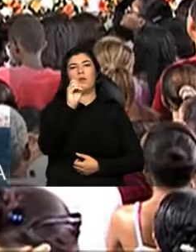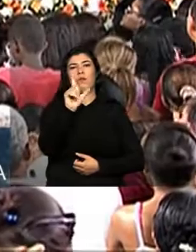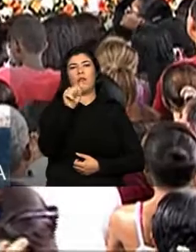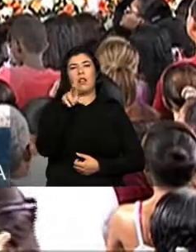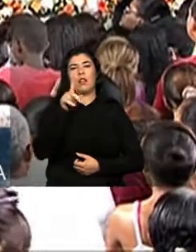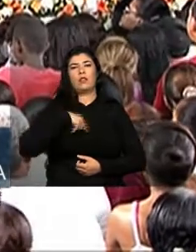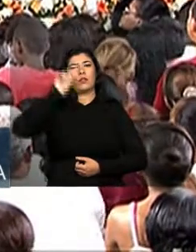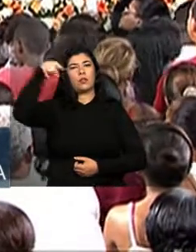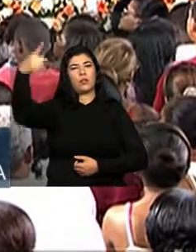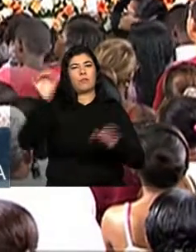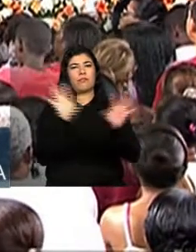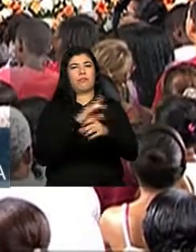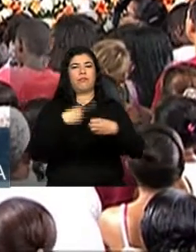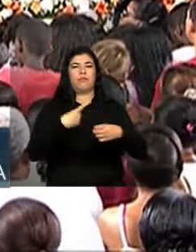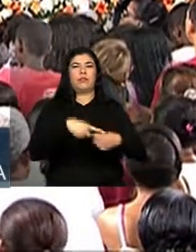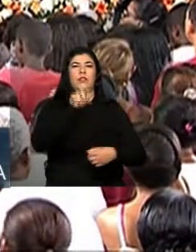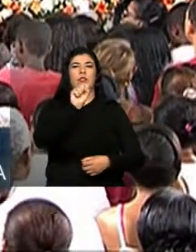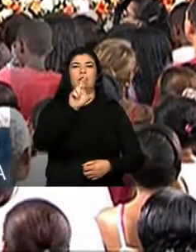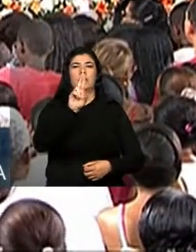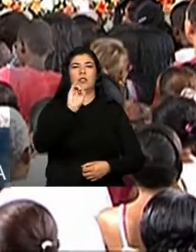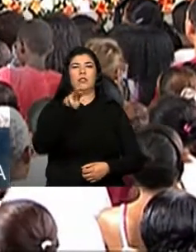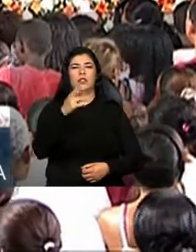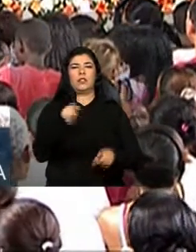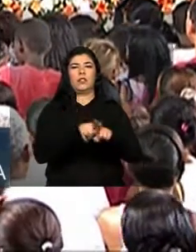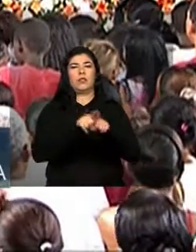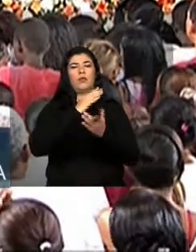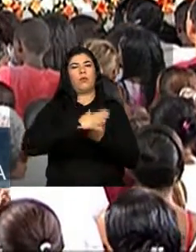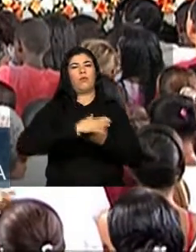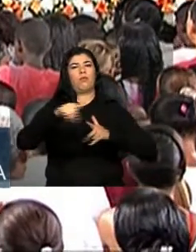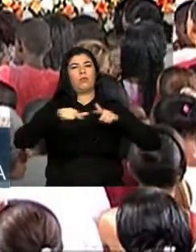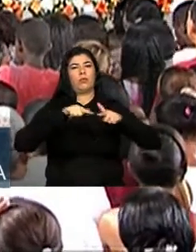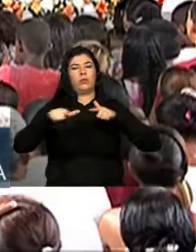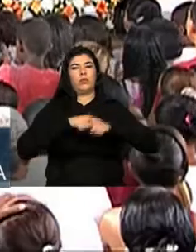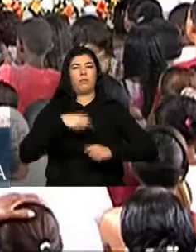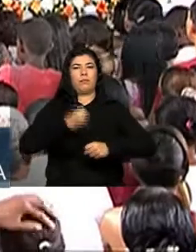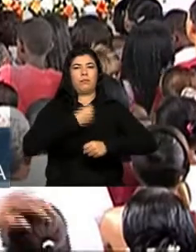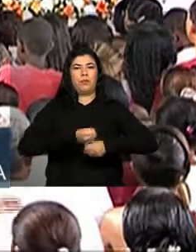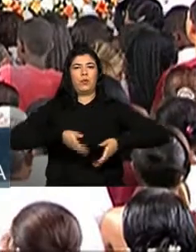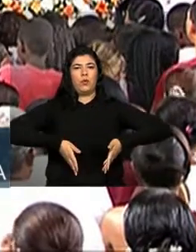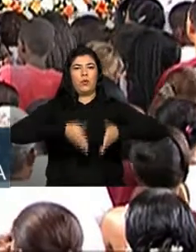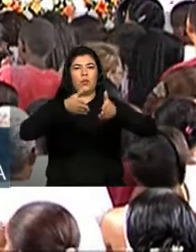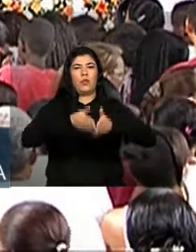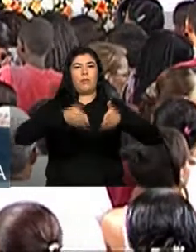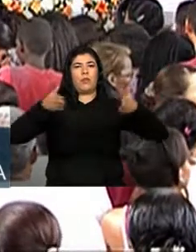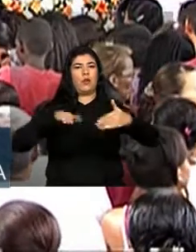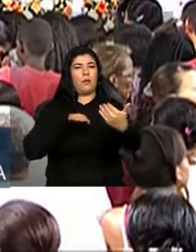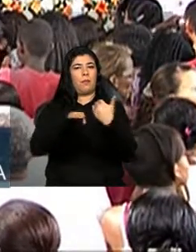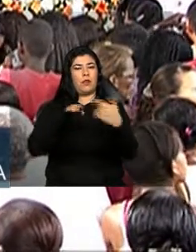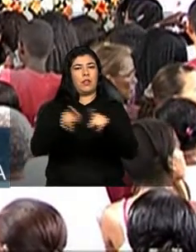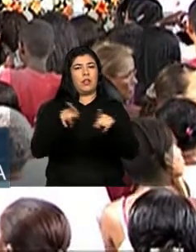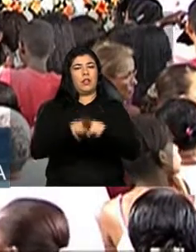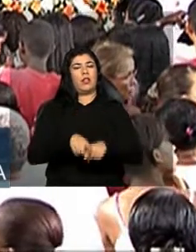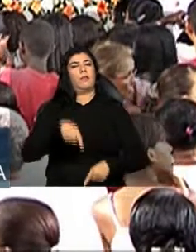Serrinha. A senhora também já iniciou a duplicação da BR-101 de Feira de Santana até